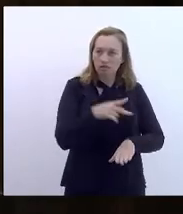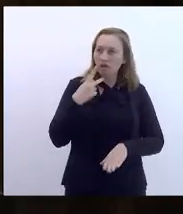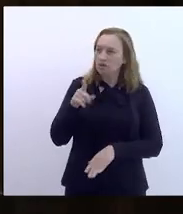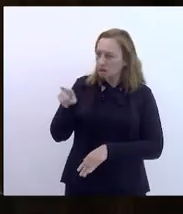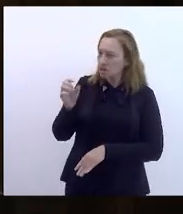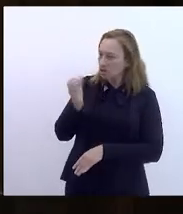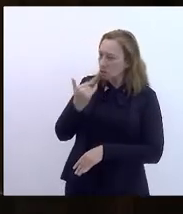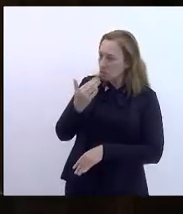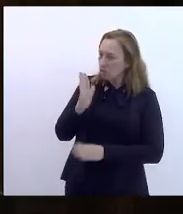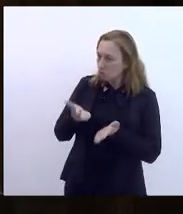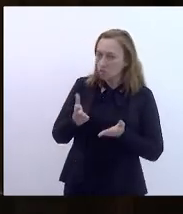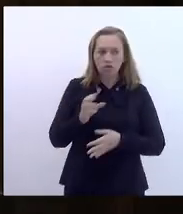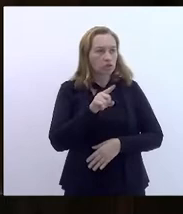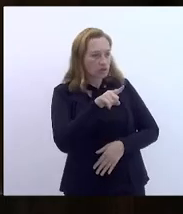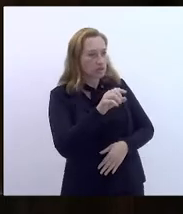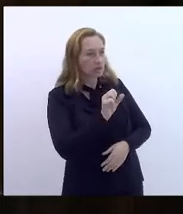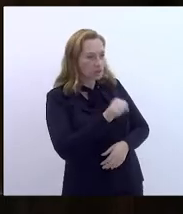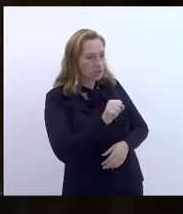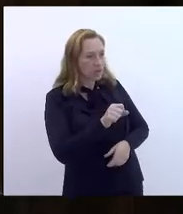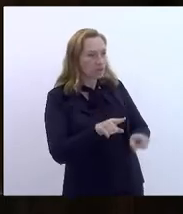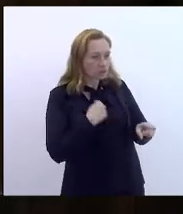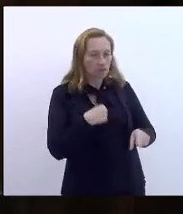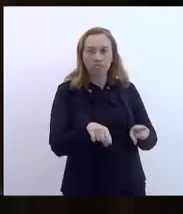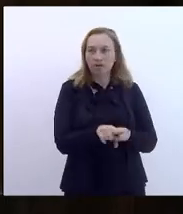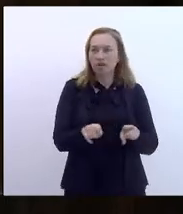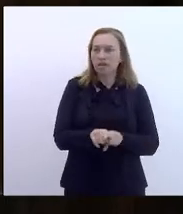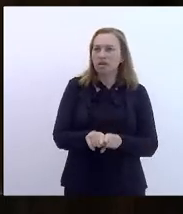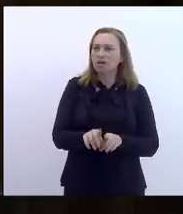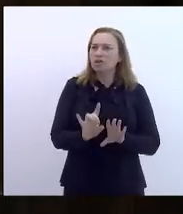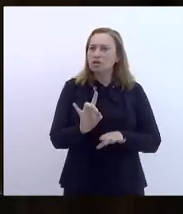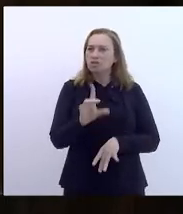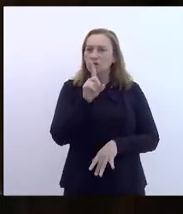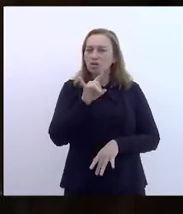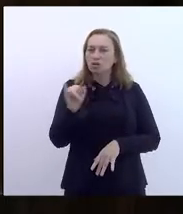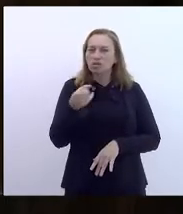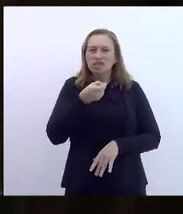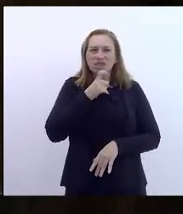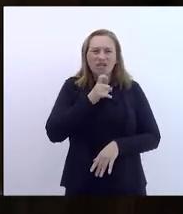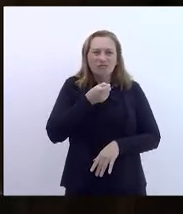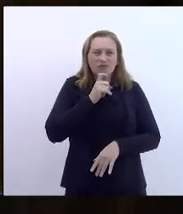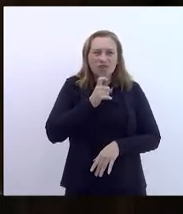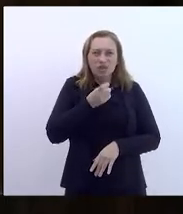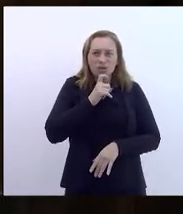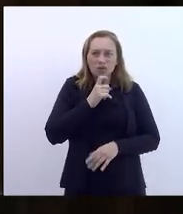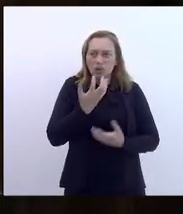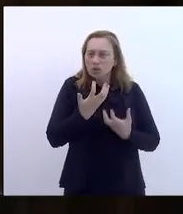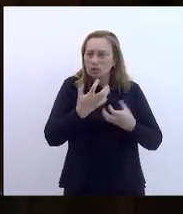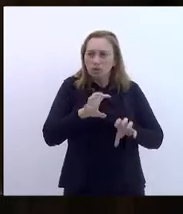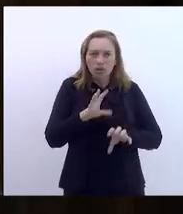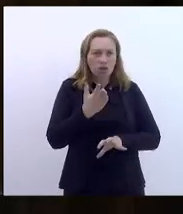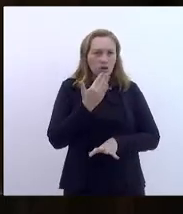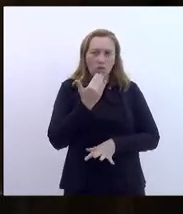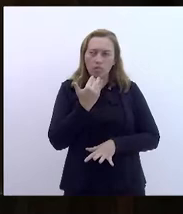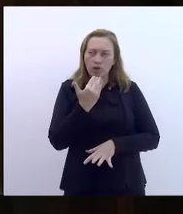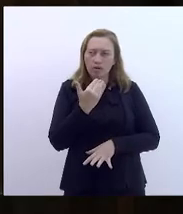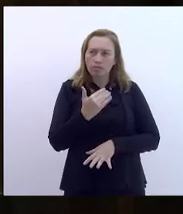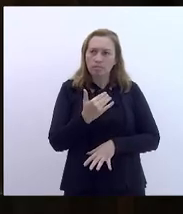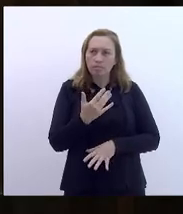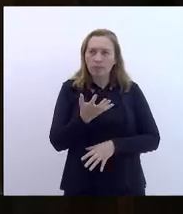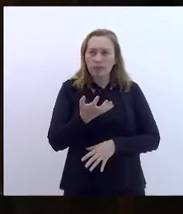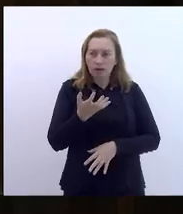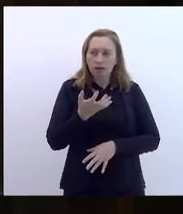respondeu sim e você e diz eu também é só que o dia tá frio e eu não queria almoçar Oi